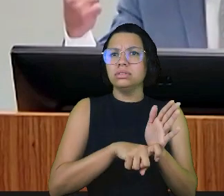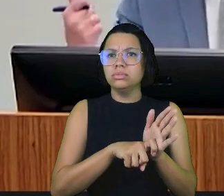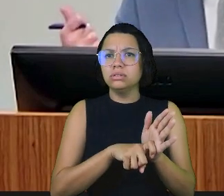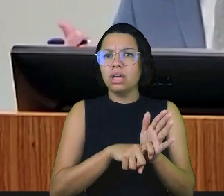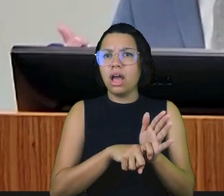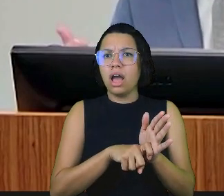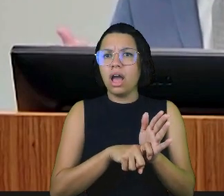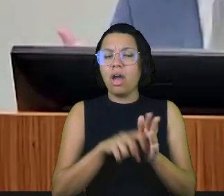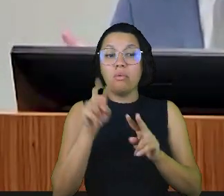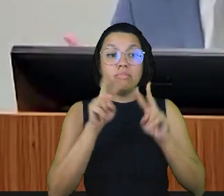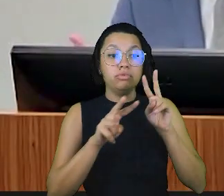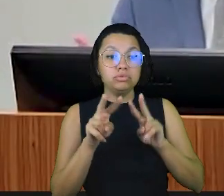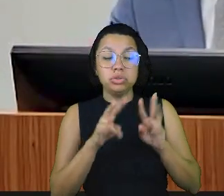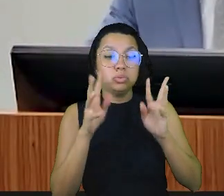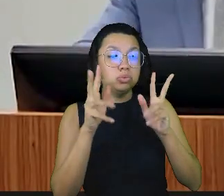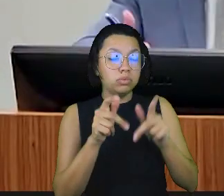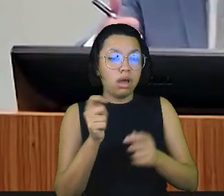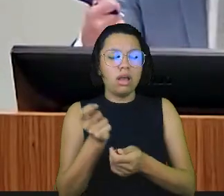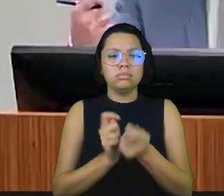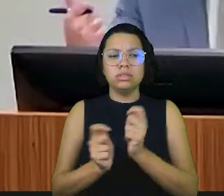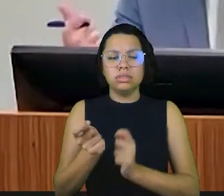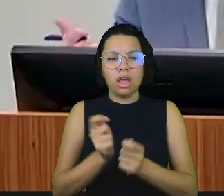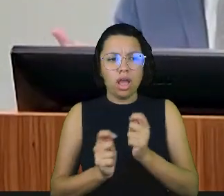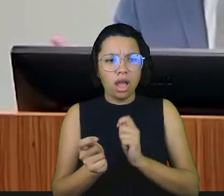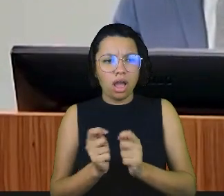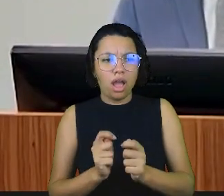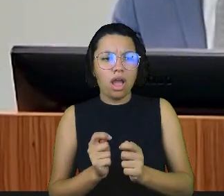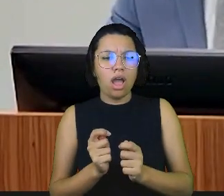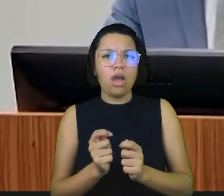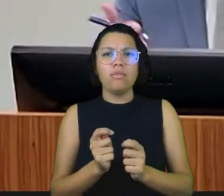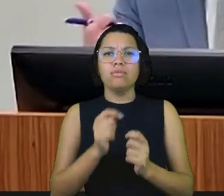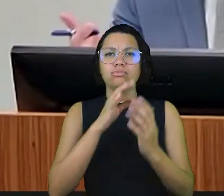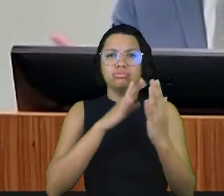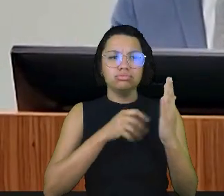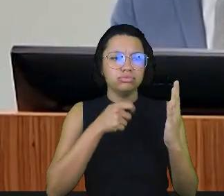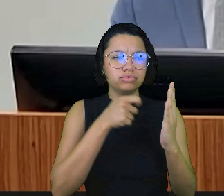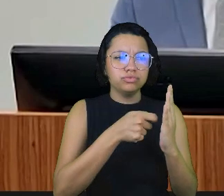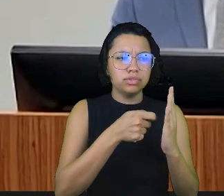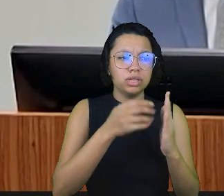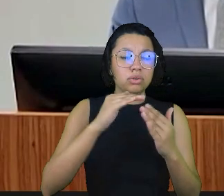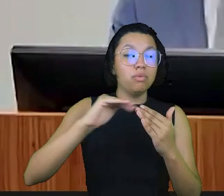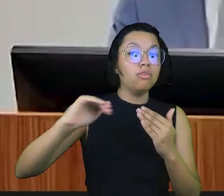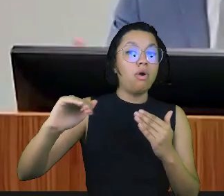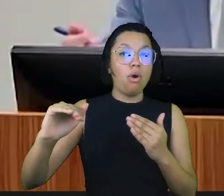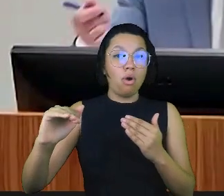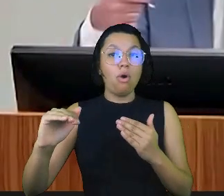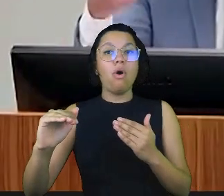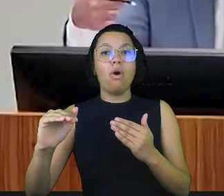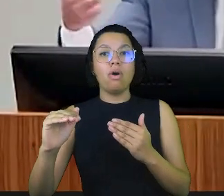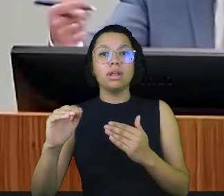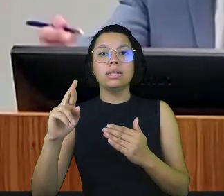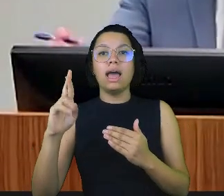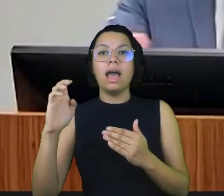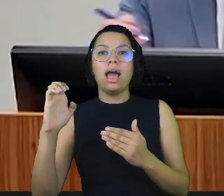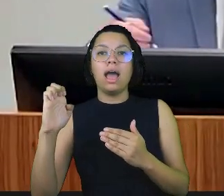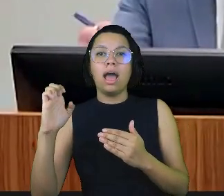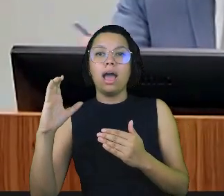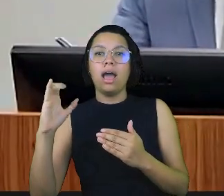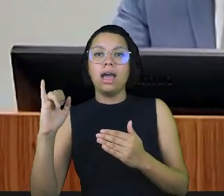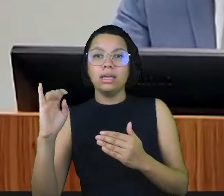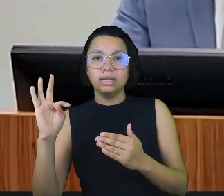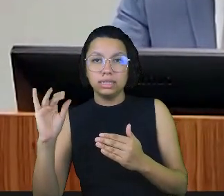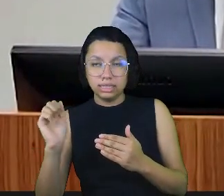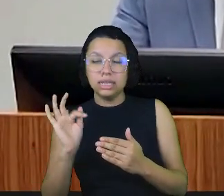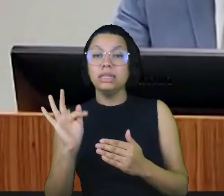apurada administrativamente numa diligência externa feita pela Receita Federal por hipótese, além da lavratura do